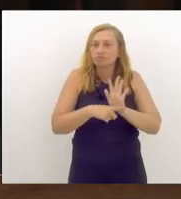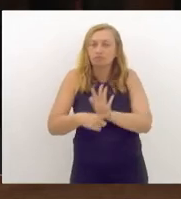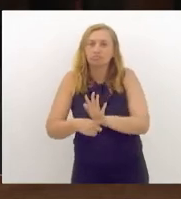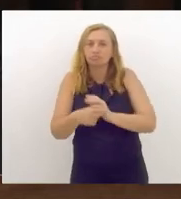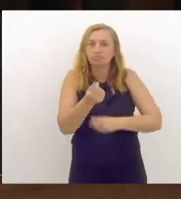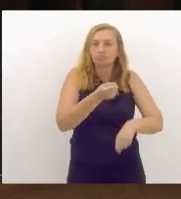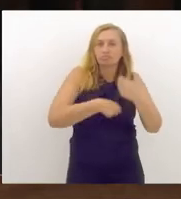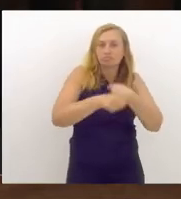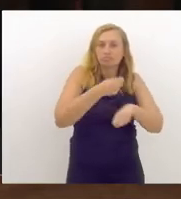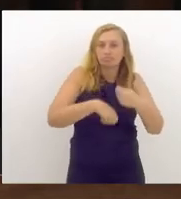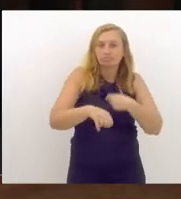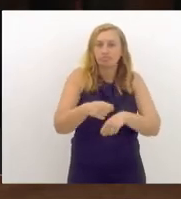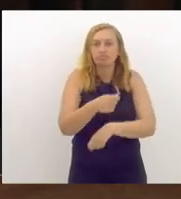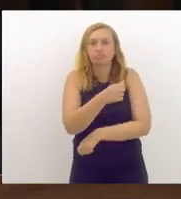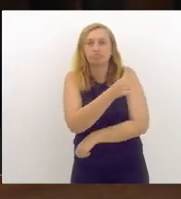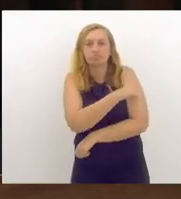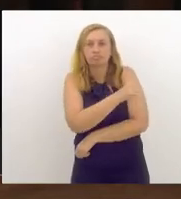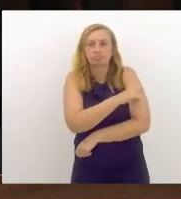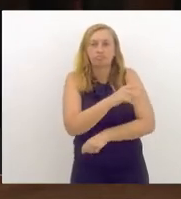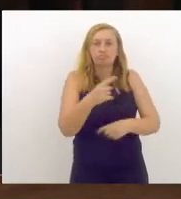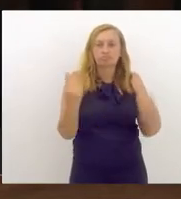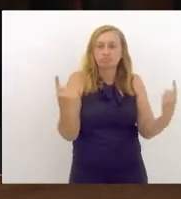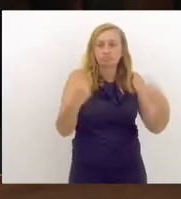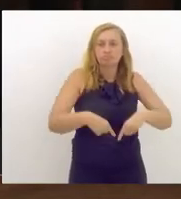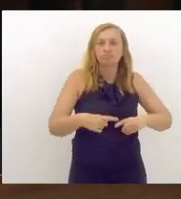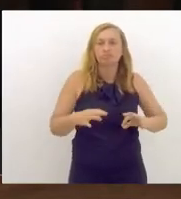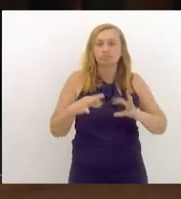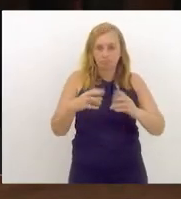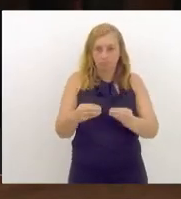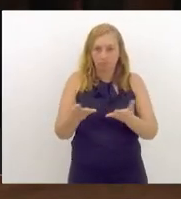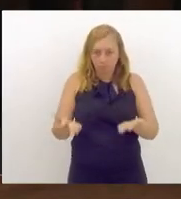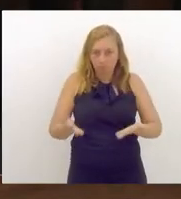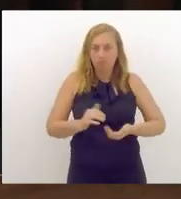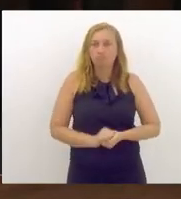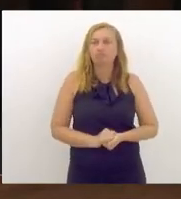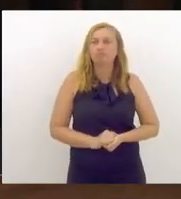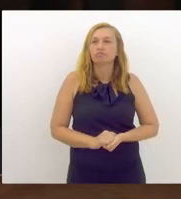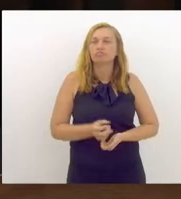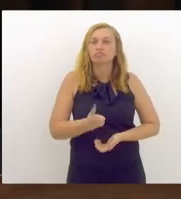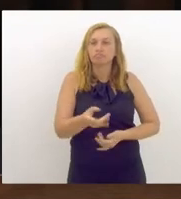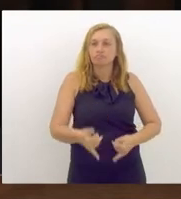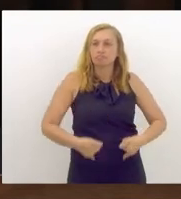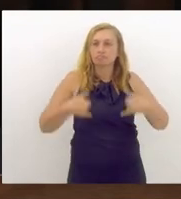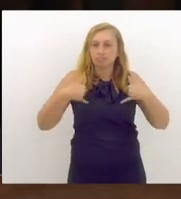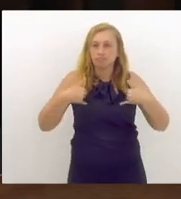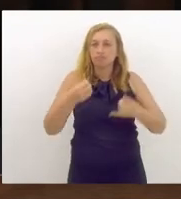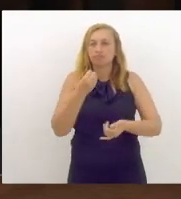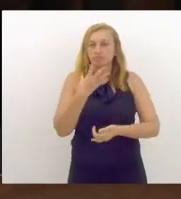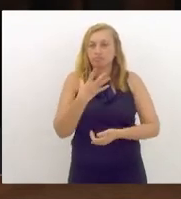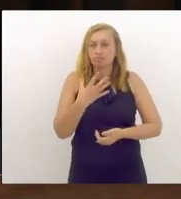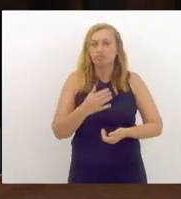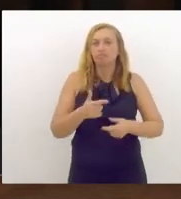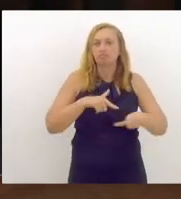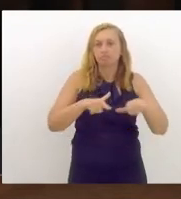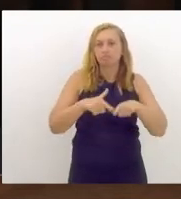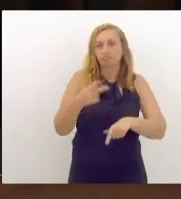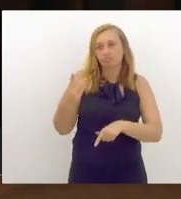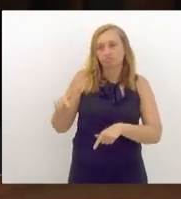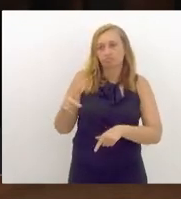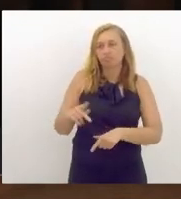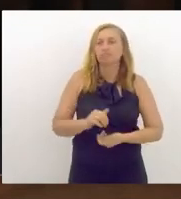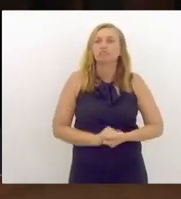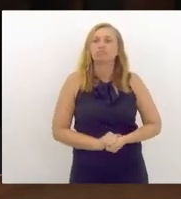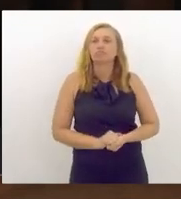Rio de Janeiro todos os desafios para isso é algo que sempre mergulhou bastante no mandato dela né tanto